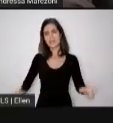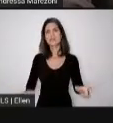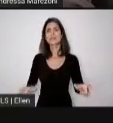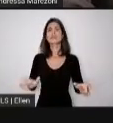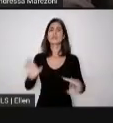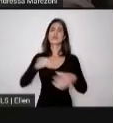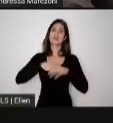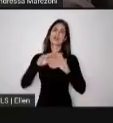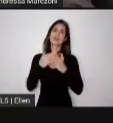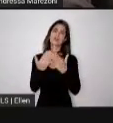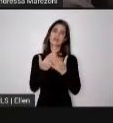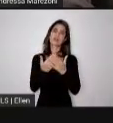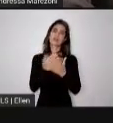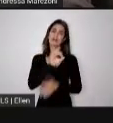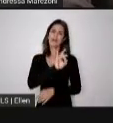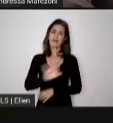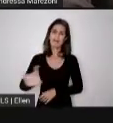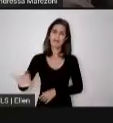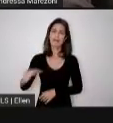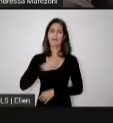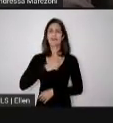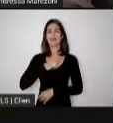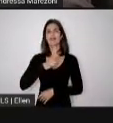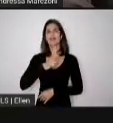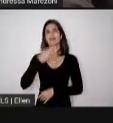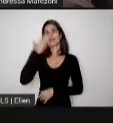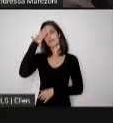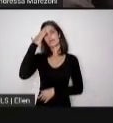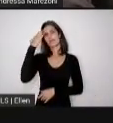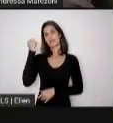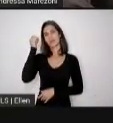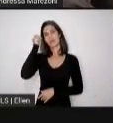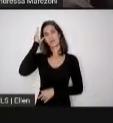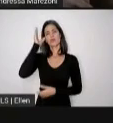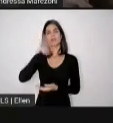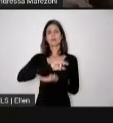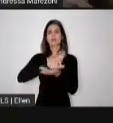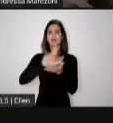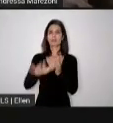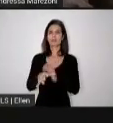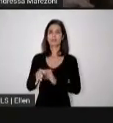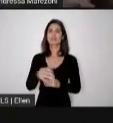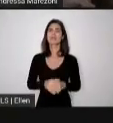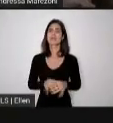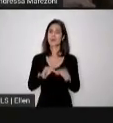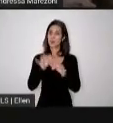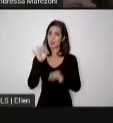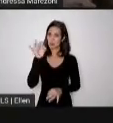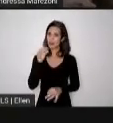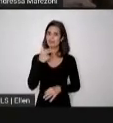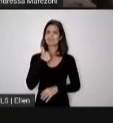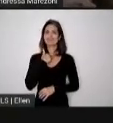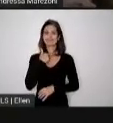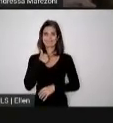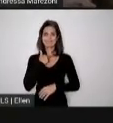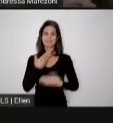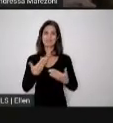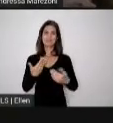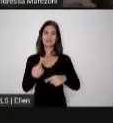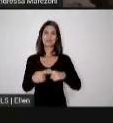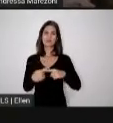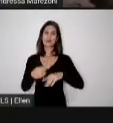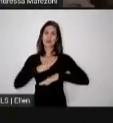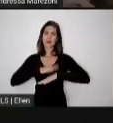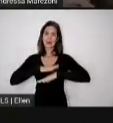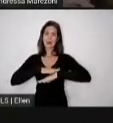no dia a dia, no nosso contexto escolar. Eu não vou me estender mais, devido ao andar